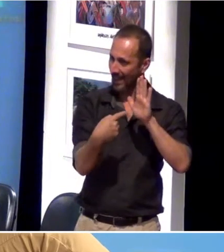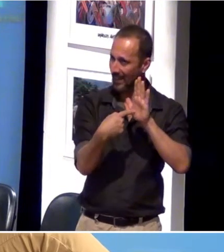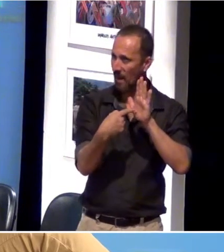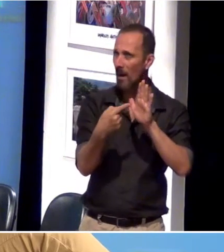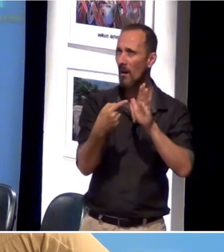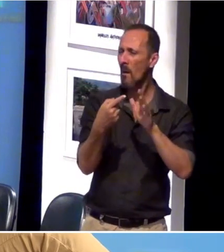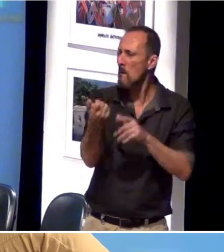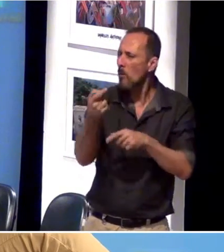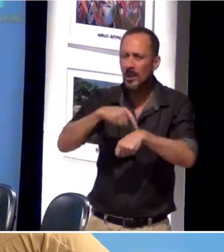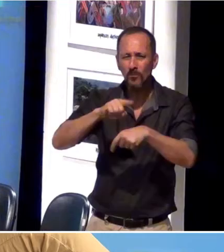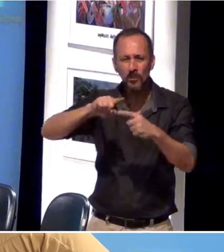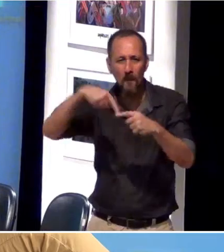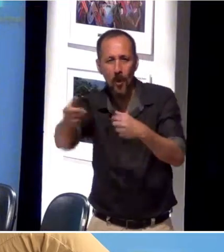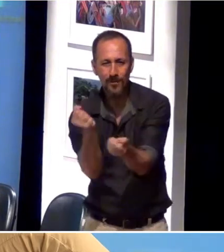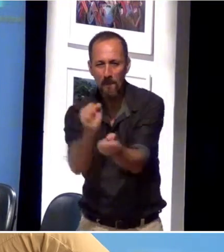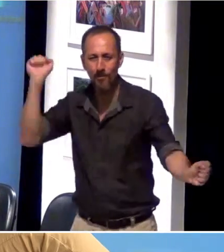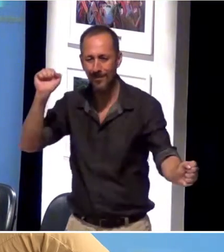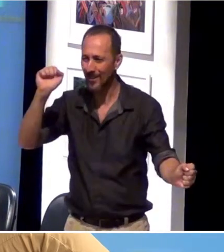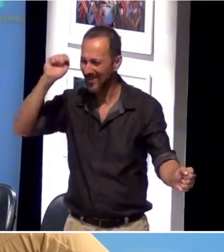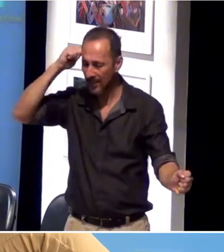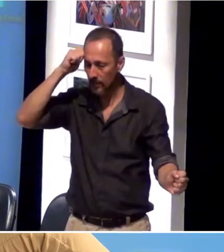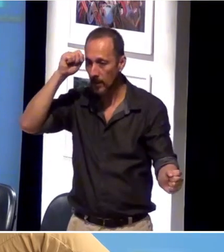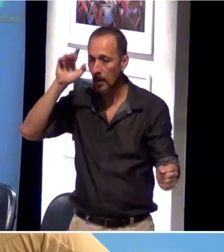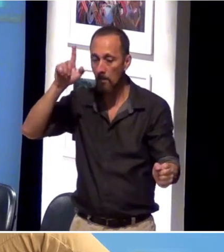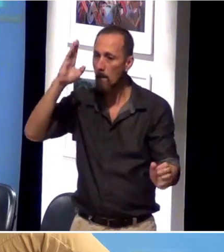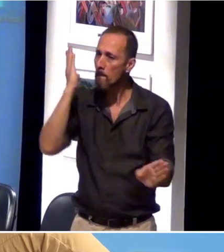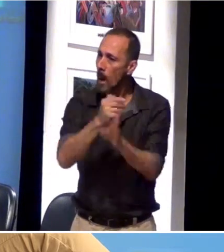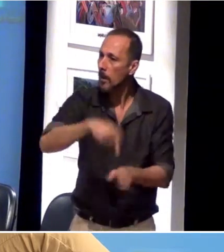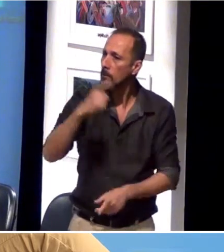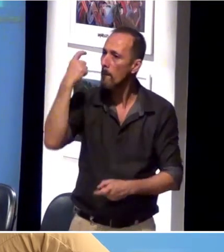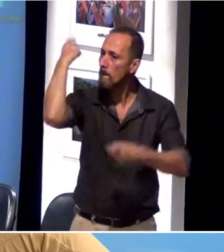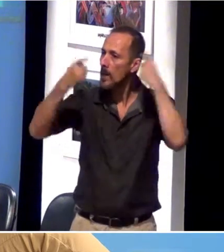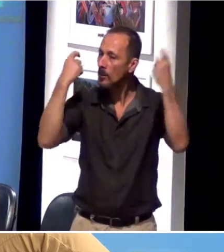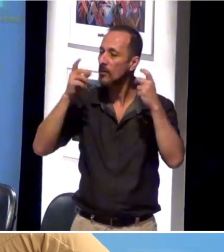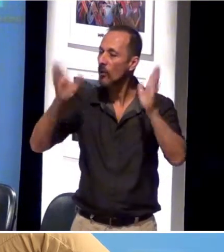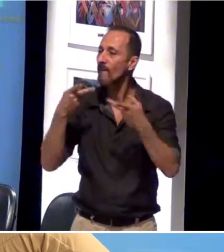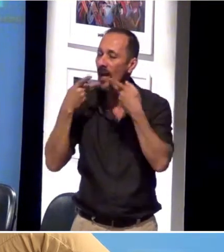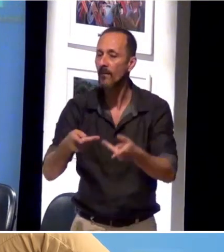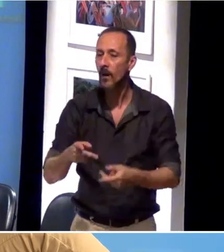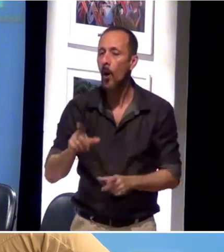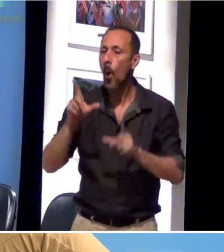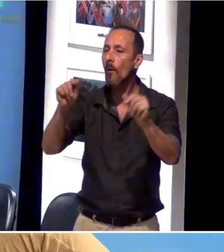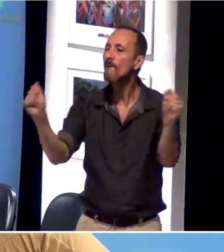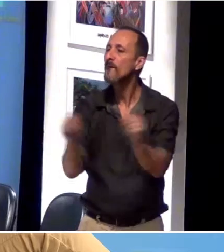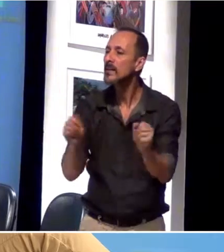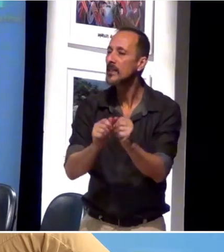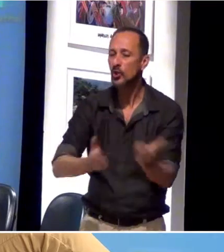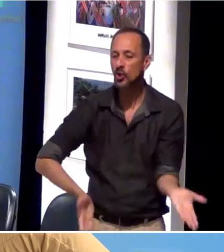abolição, e uma das preocupações é o que fazer com esses adolescentes que estão nas